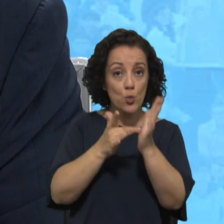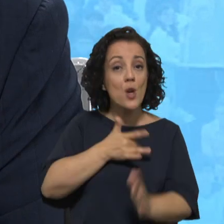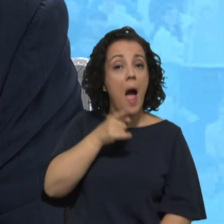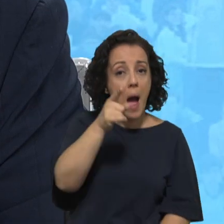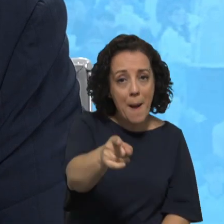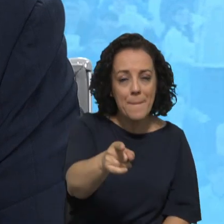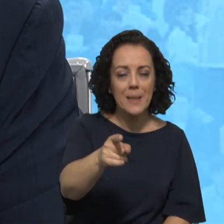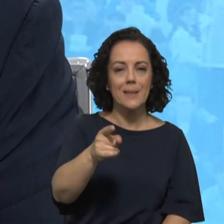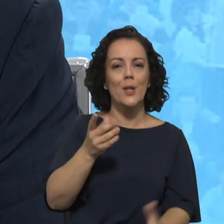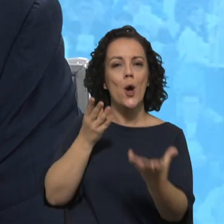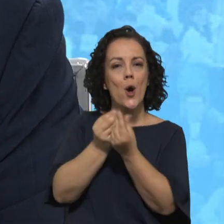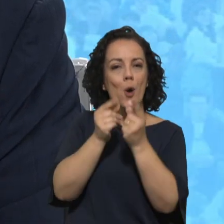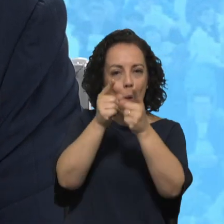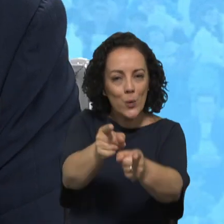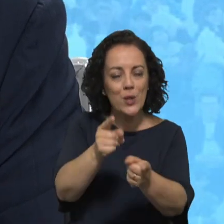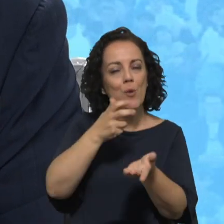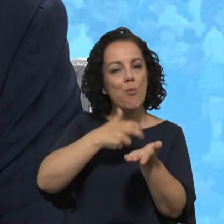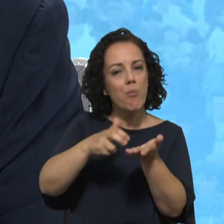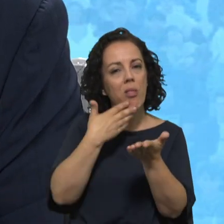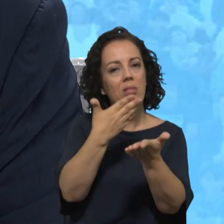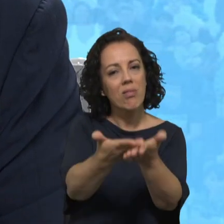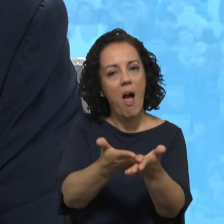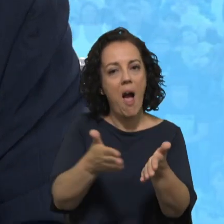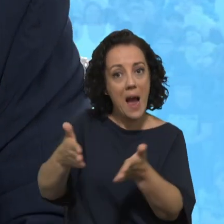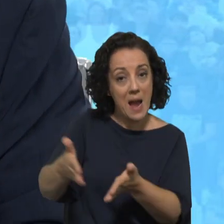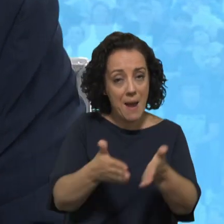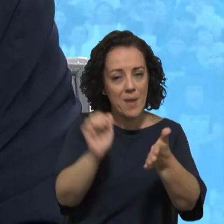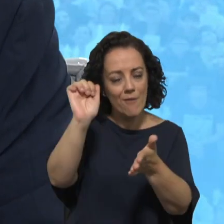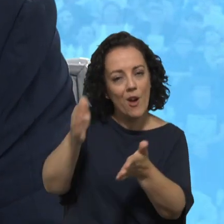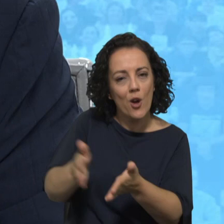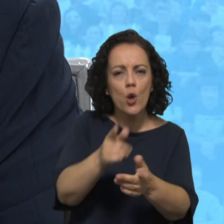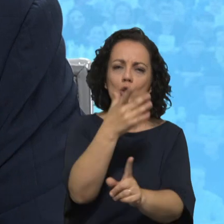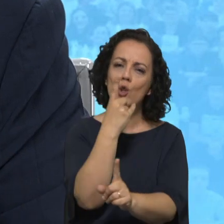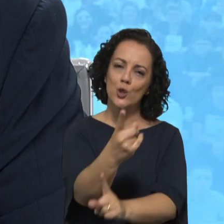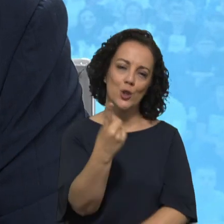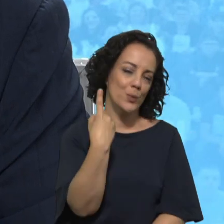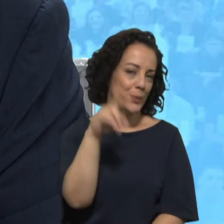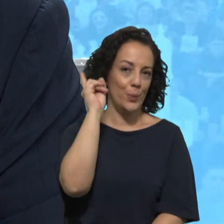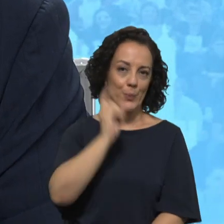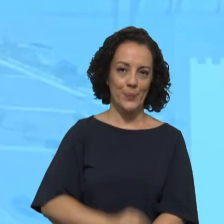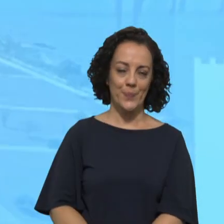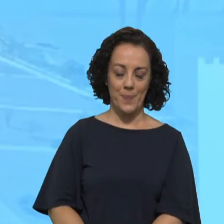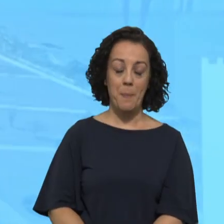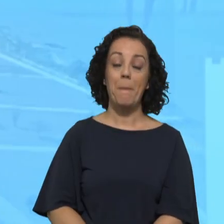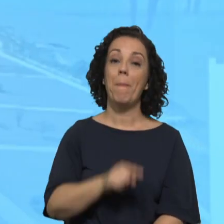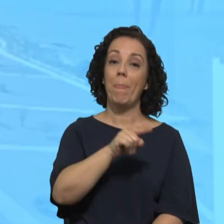contigo, caminha contigo, orienta-te no teu caminho, tu não estás sozinho. A primeira